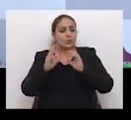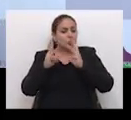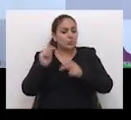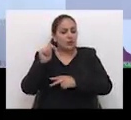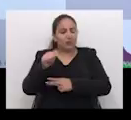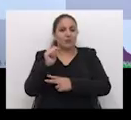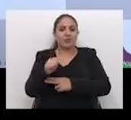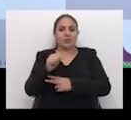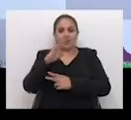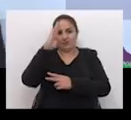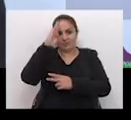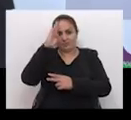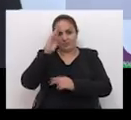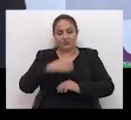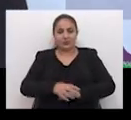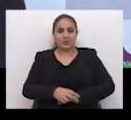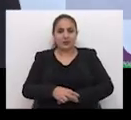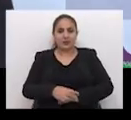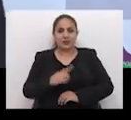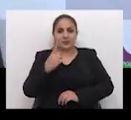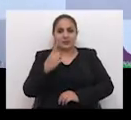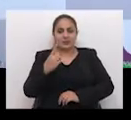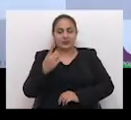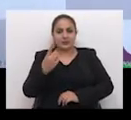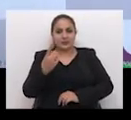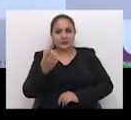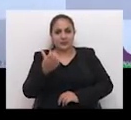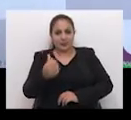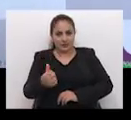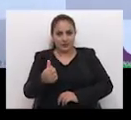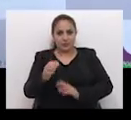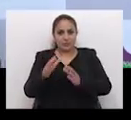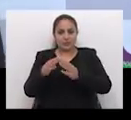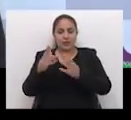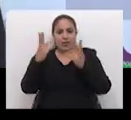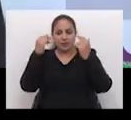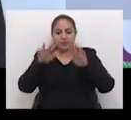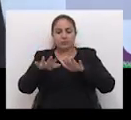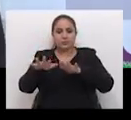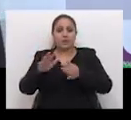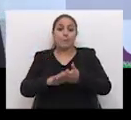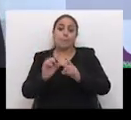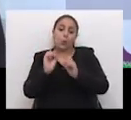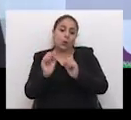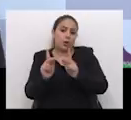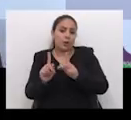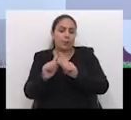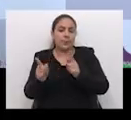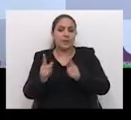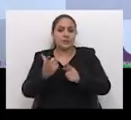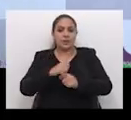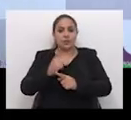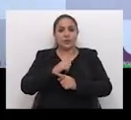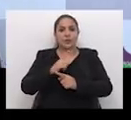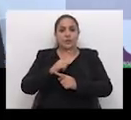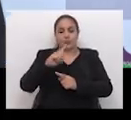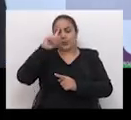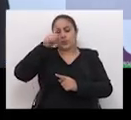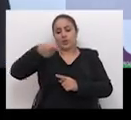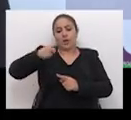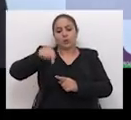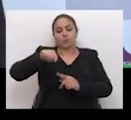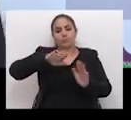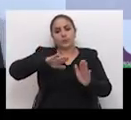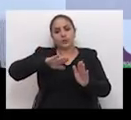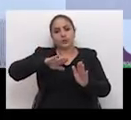todo aqui no Exército, no 16º Esquadrão de Cavalaria, que era aqui de Passo Fundo. Mas, bom, veio uma ordem lá de